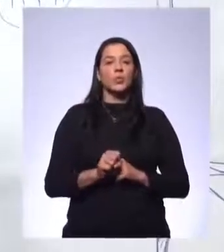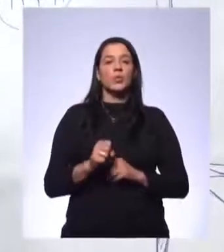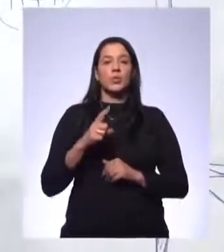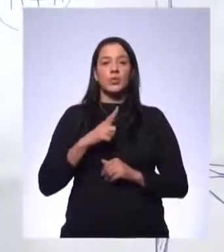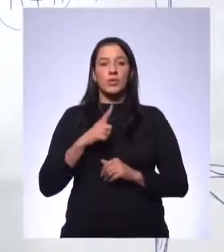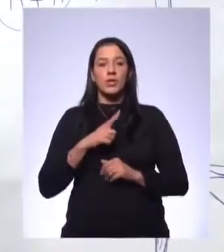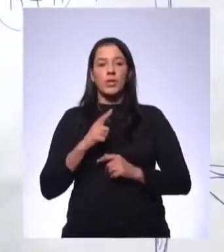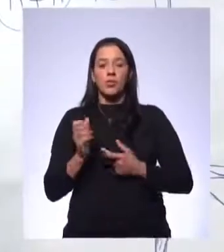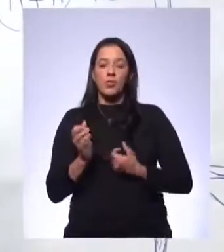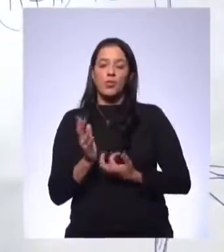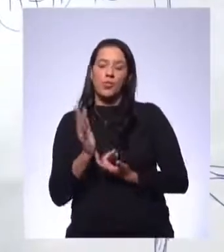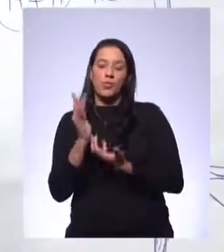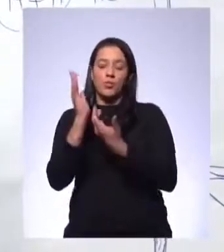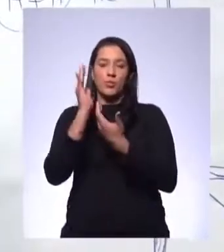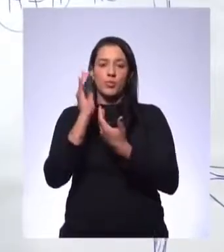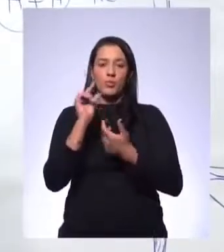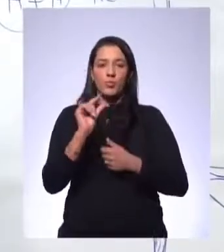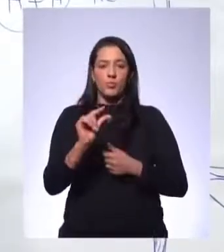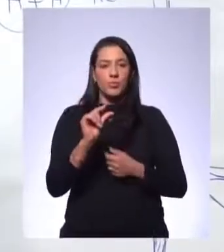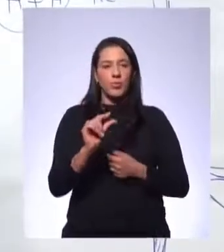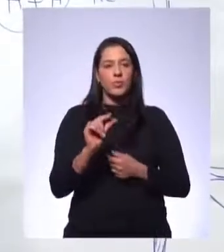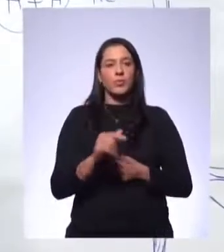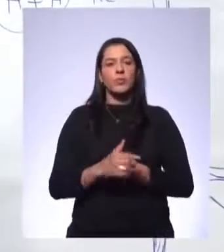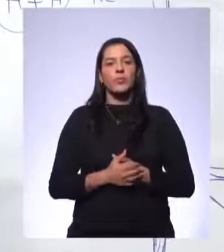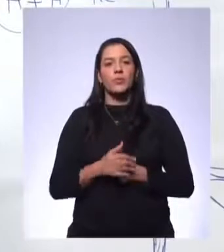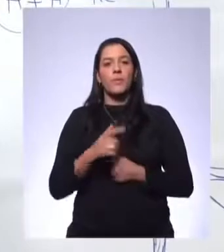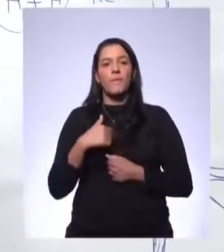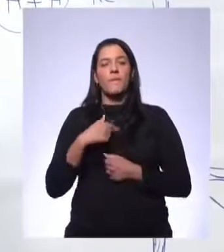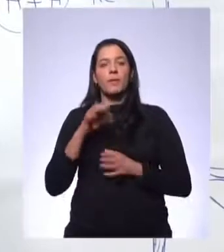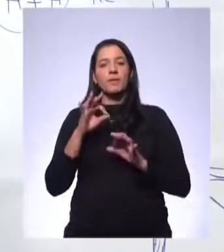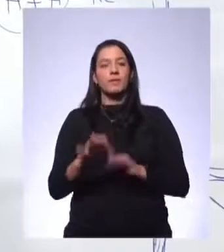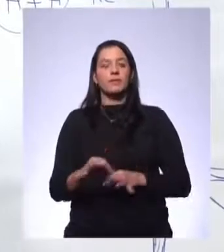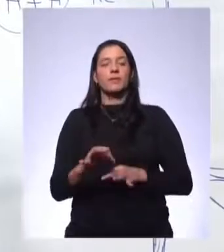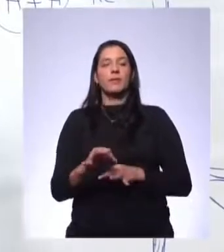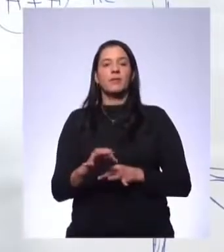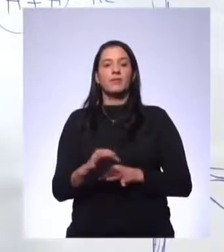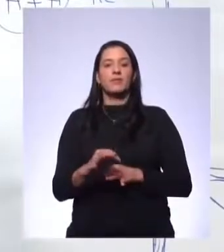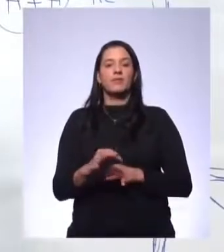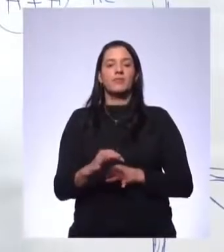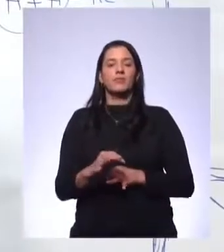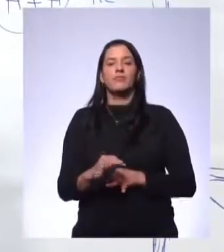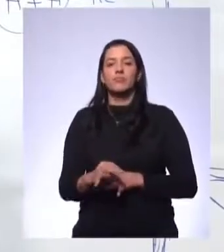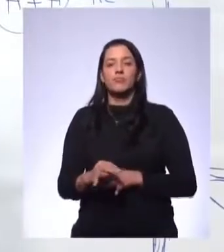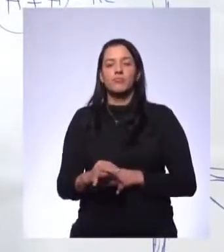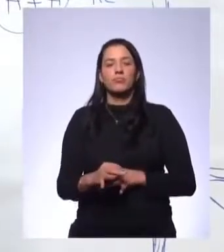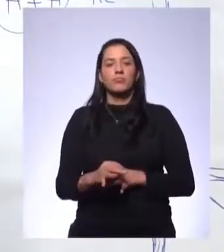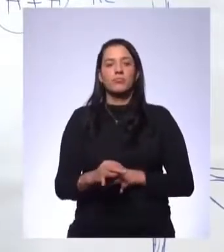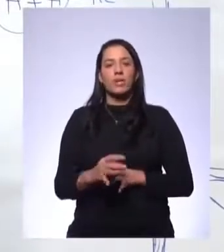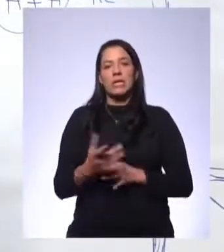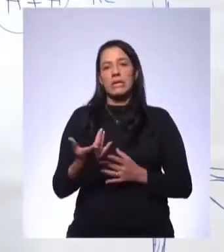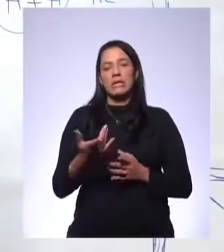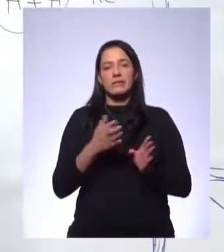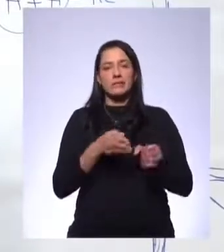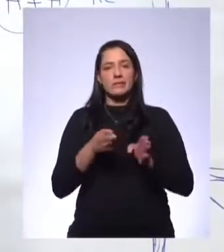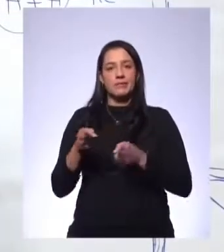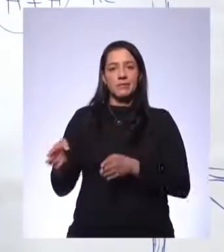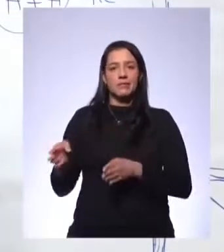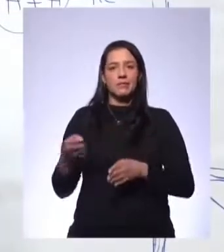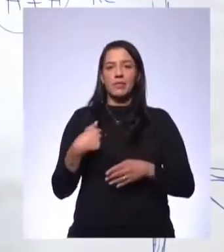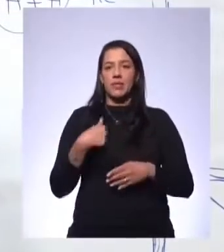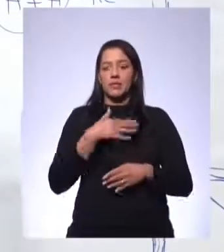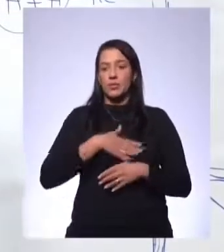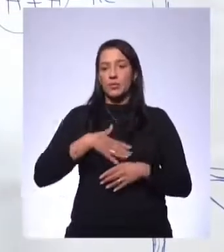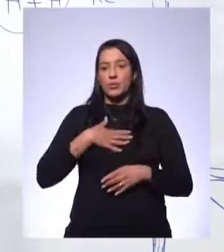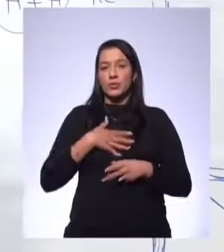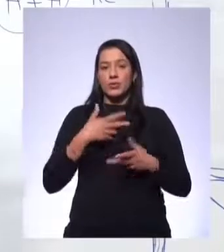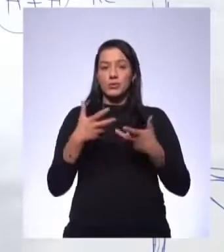um pouco de vapor e tal, mas não é em condições tão, digamos assim, bem estabelecidas como a gente gostaria